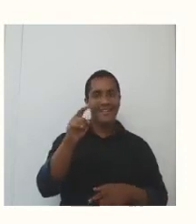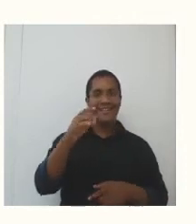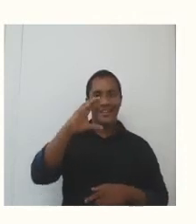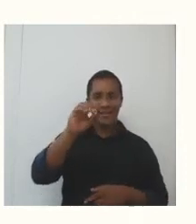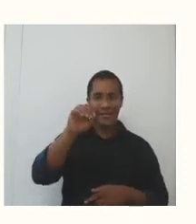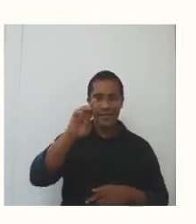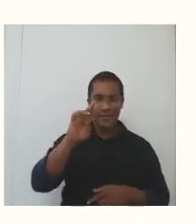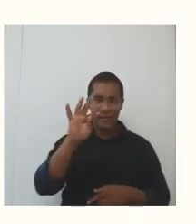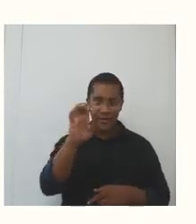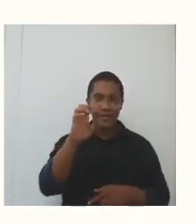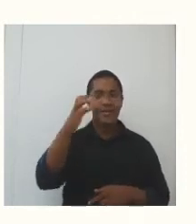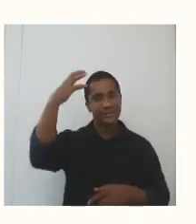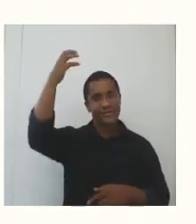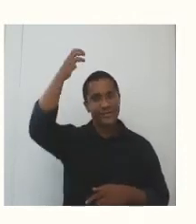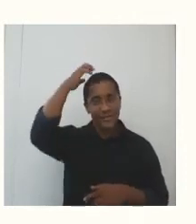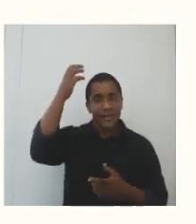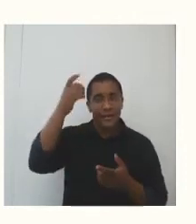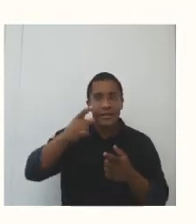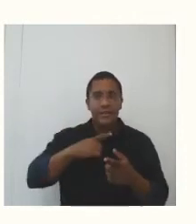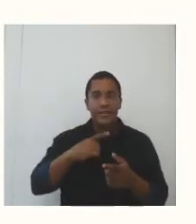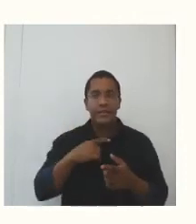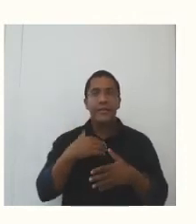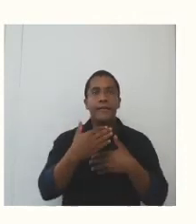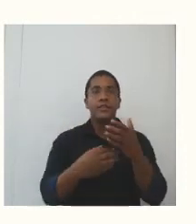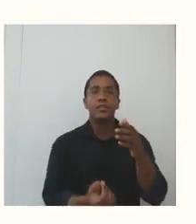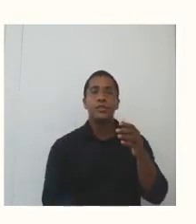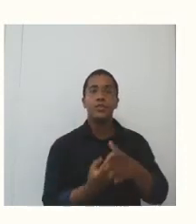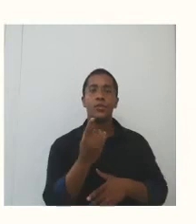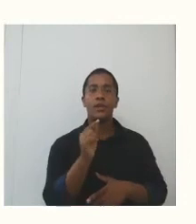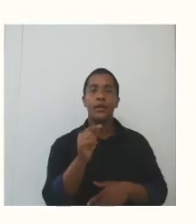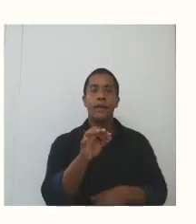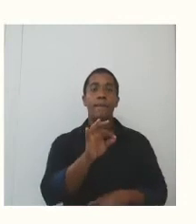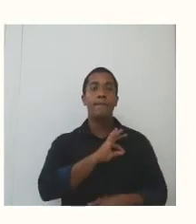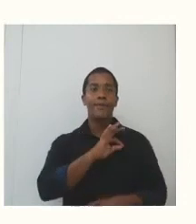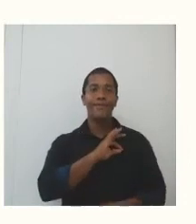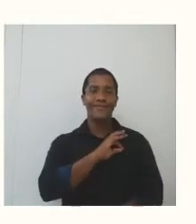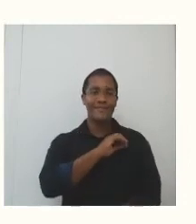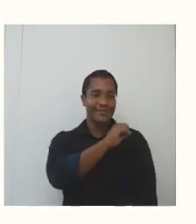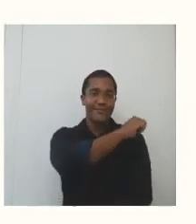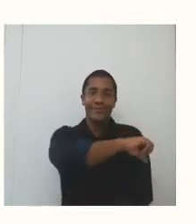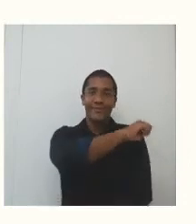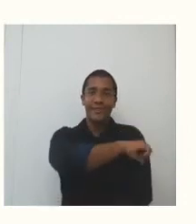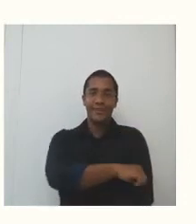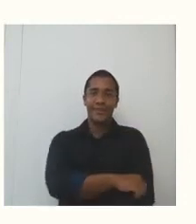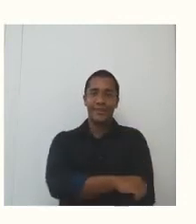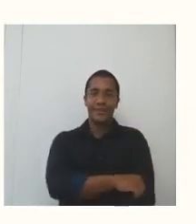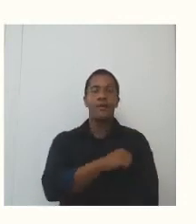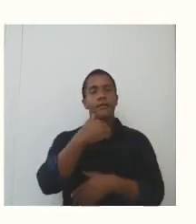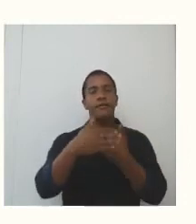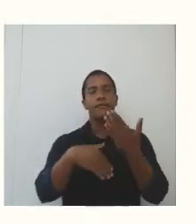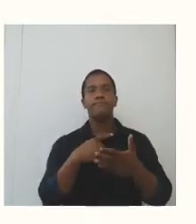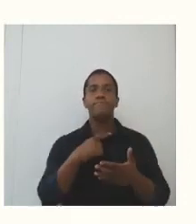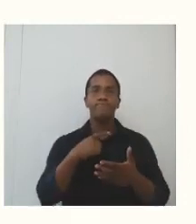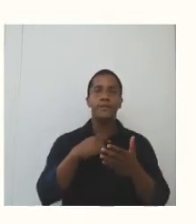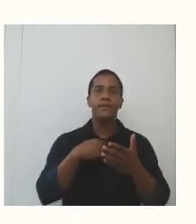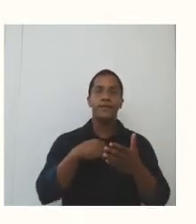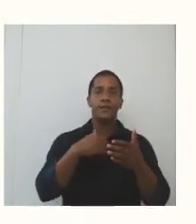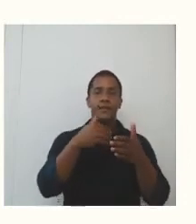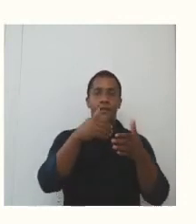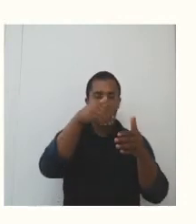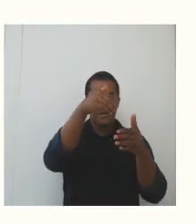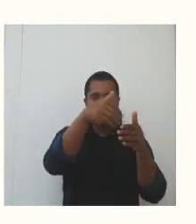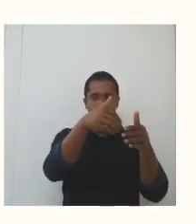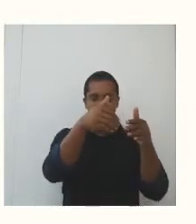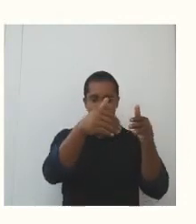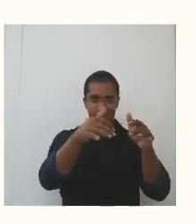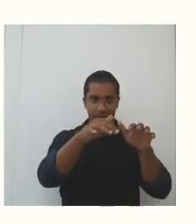tá certo? Vai dar origem ao quê, pessoal? A Polícia do Rio de Janeiro. Aí vamos ter também o Arquivo Militar, tivemos o Arquivo